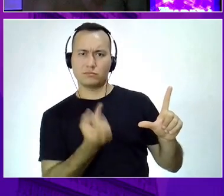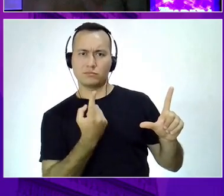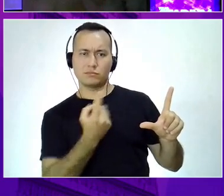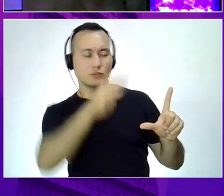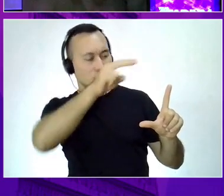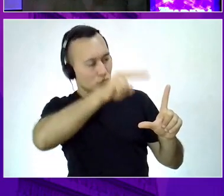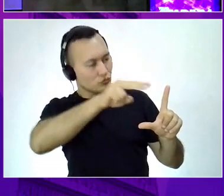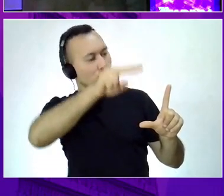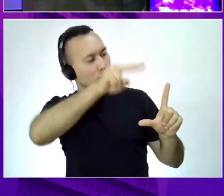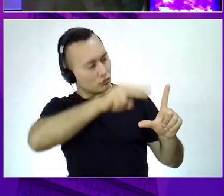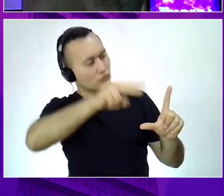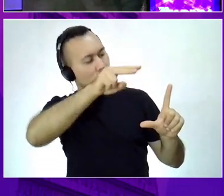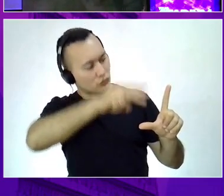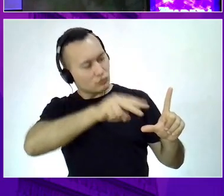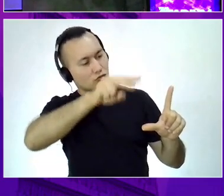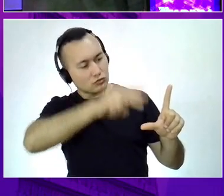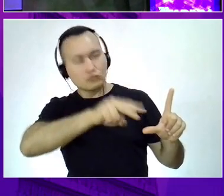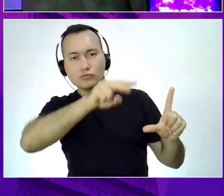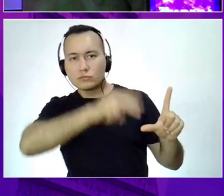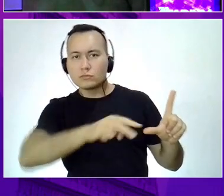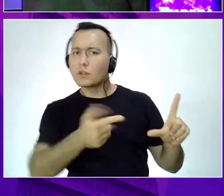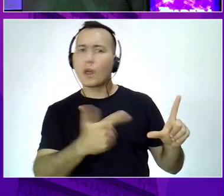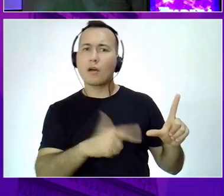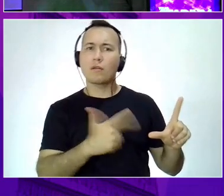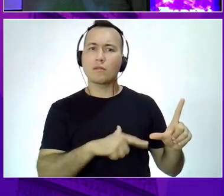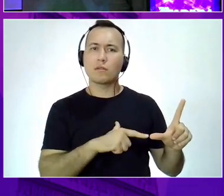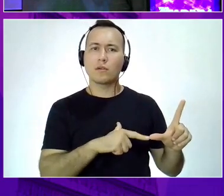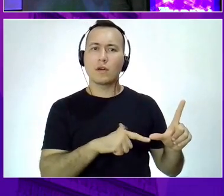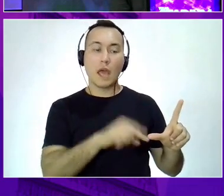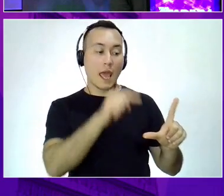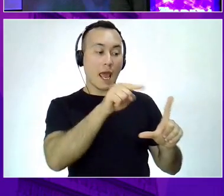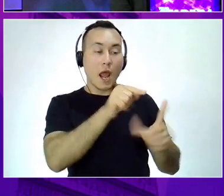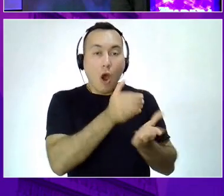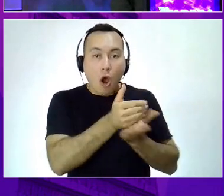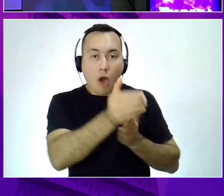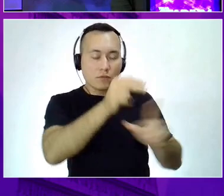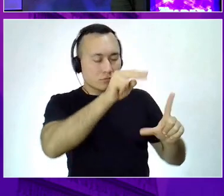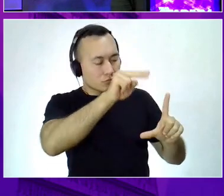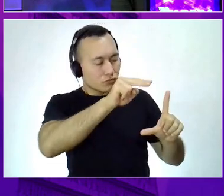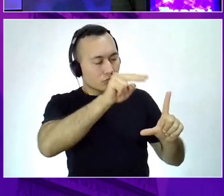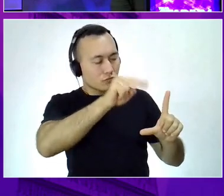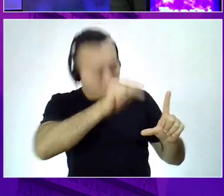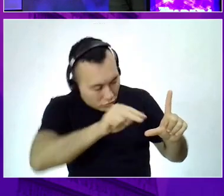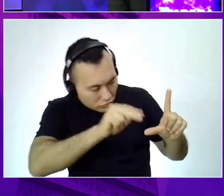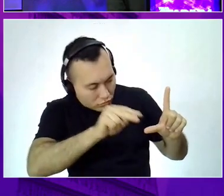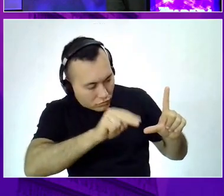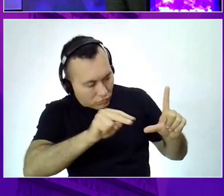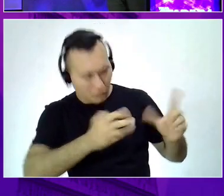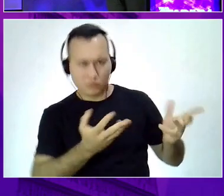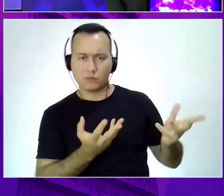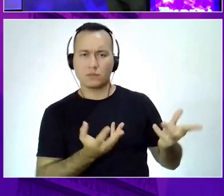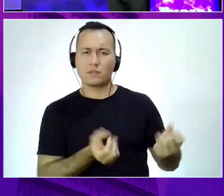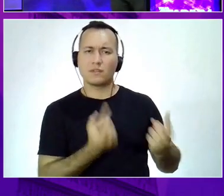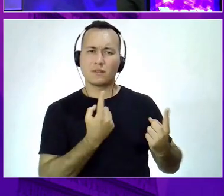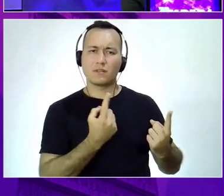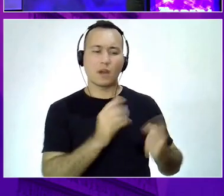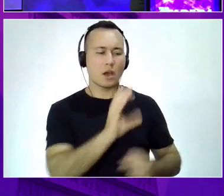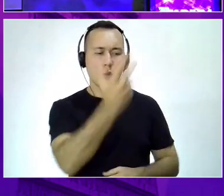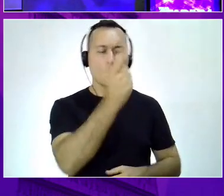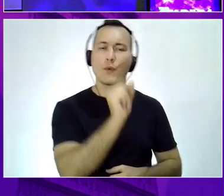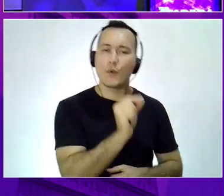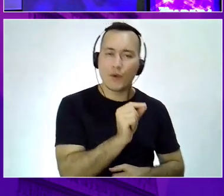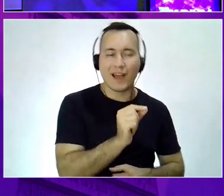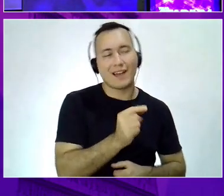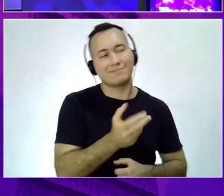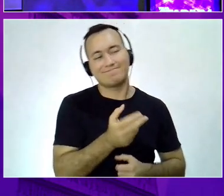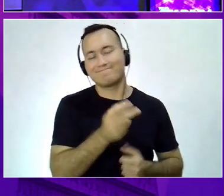o conceito do meu teste e eu não conseguiria utilizar um leitor de tela, logo estava completamente reprovado. Teste de navegação